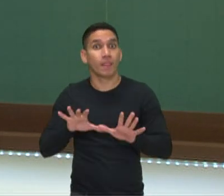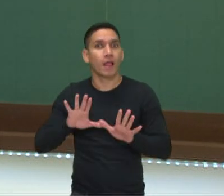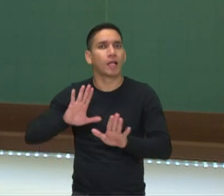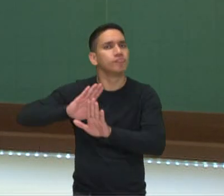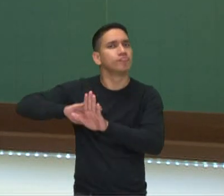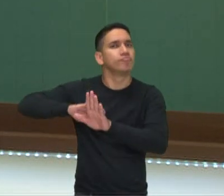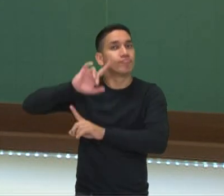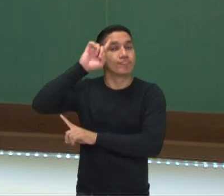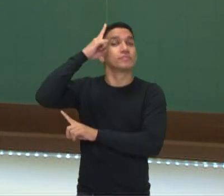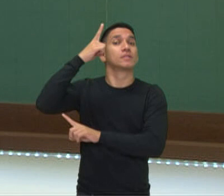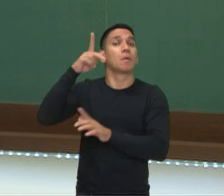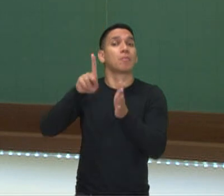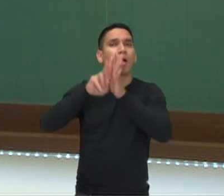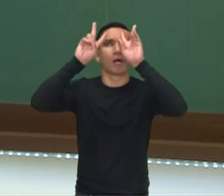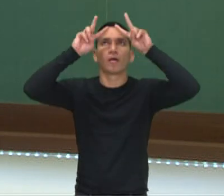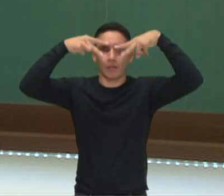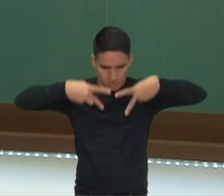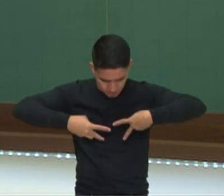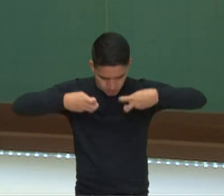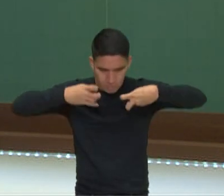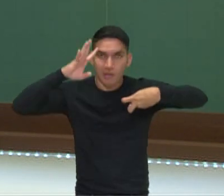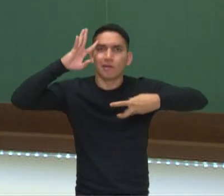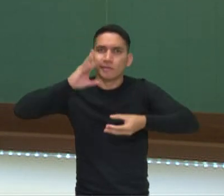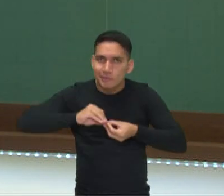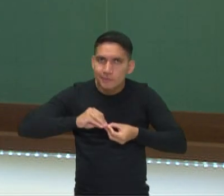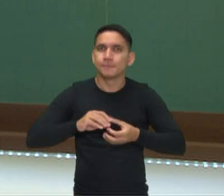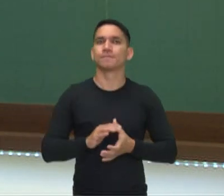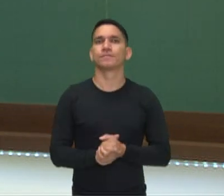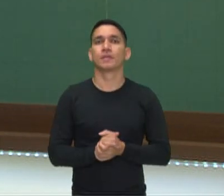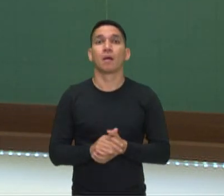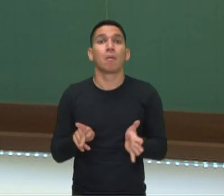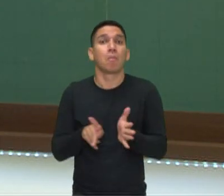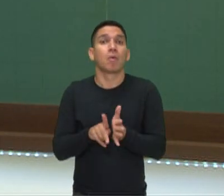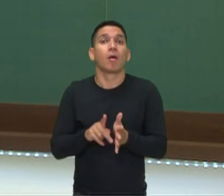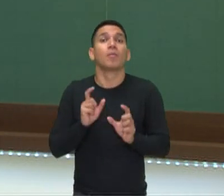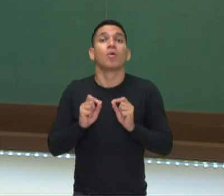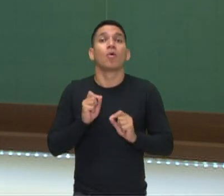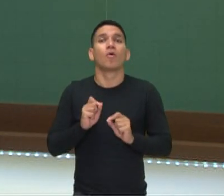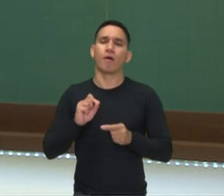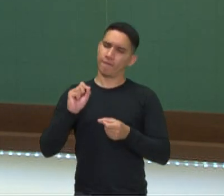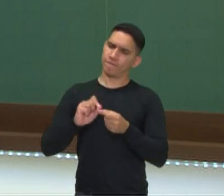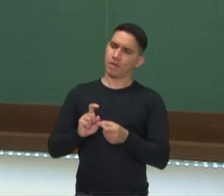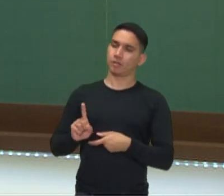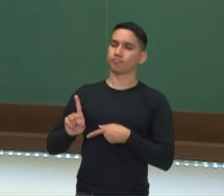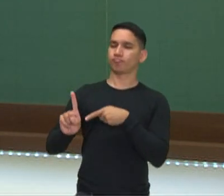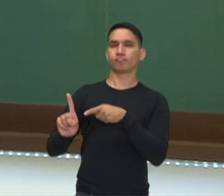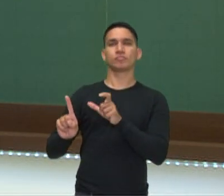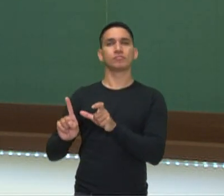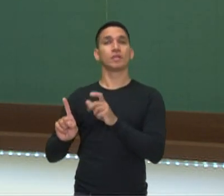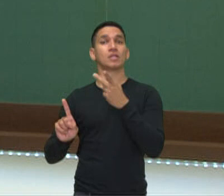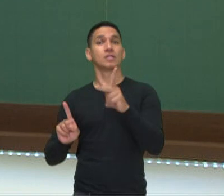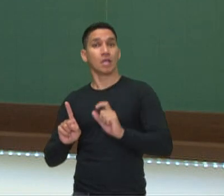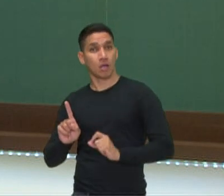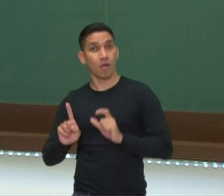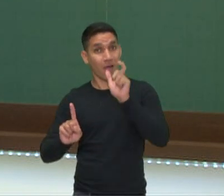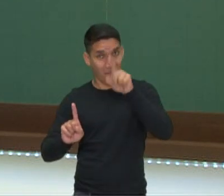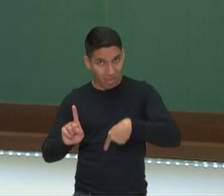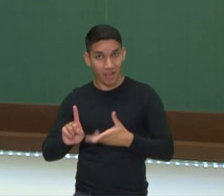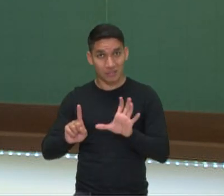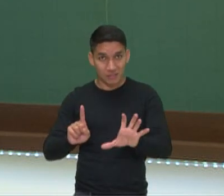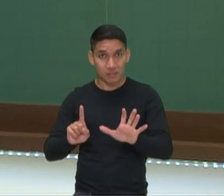ideia, conhece-te a ti mesmo, está muito próxima do torna-te quem tu és, de Friedrich Nietzsche, um